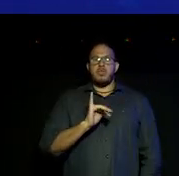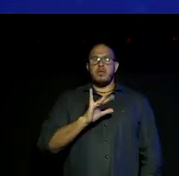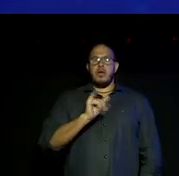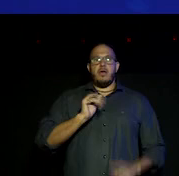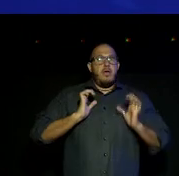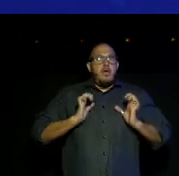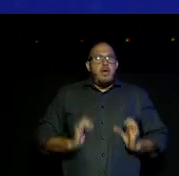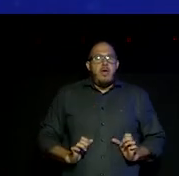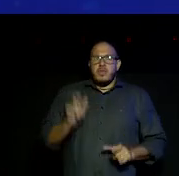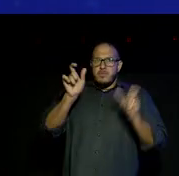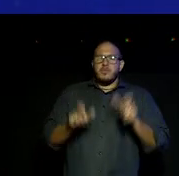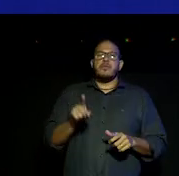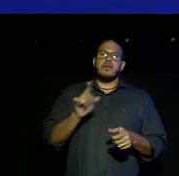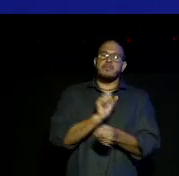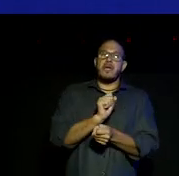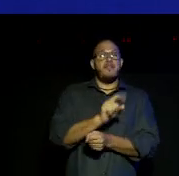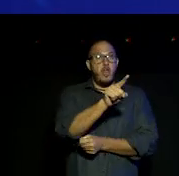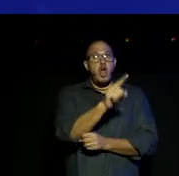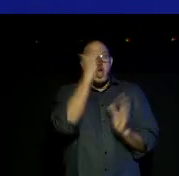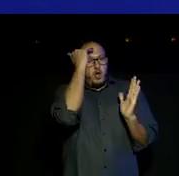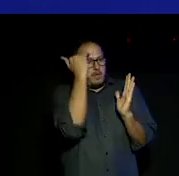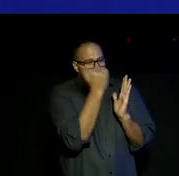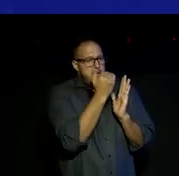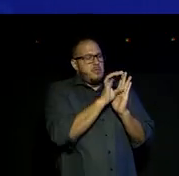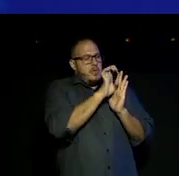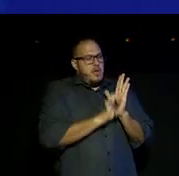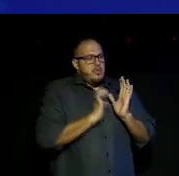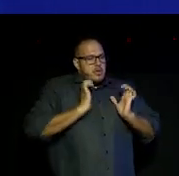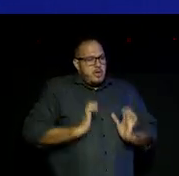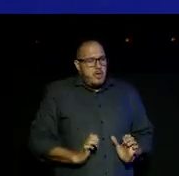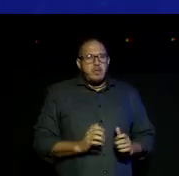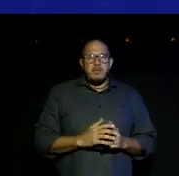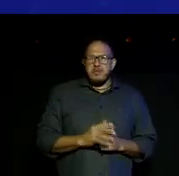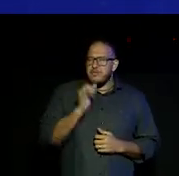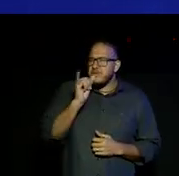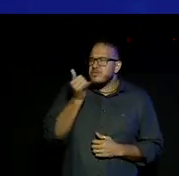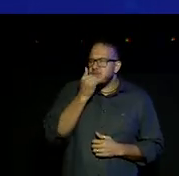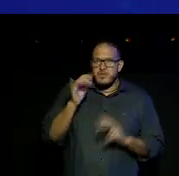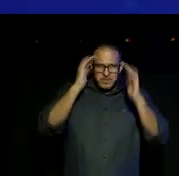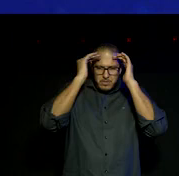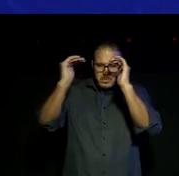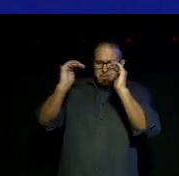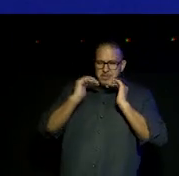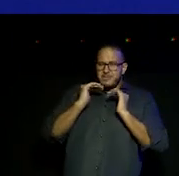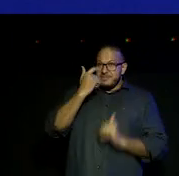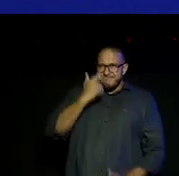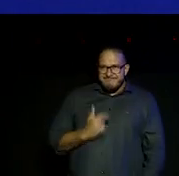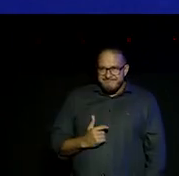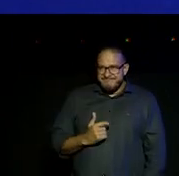as pessoas esperam que eu diga o de sempre, obedeça as leis, e eu falo: olha, quem não respeita a si